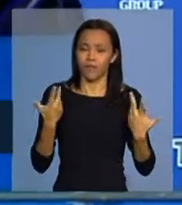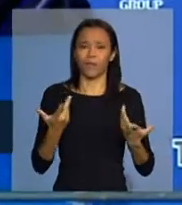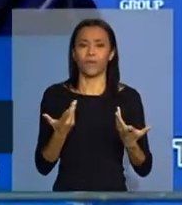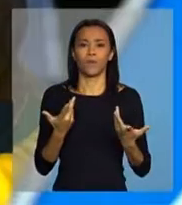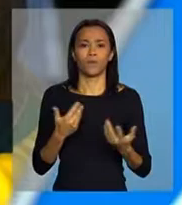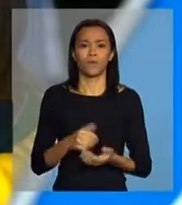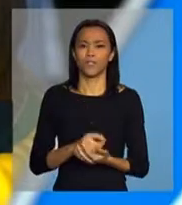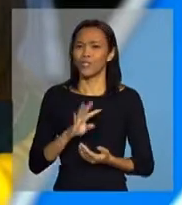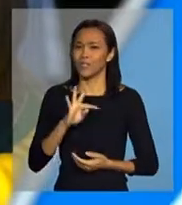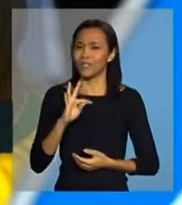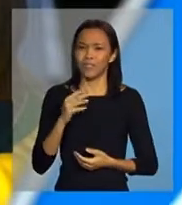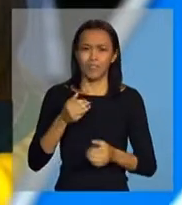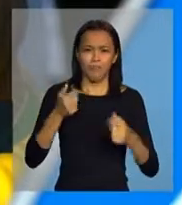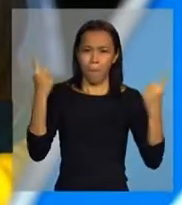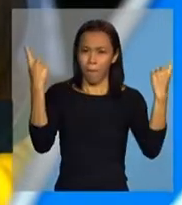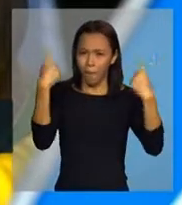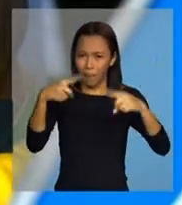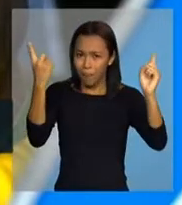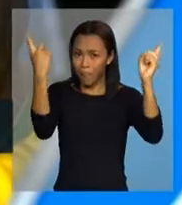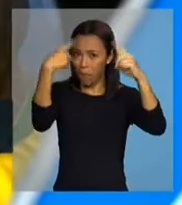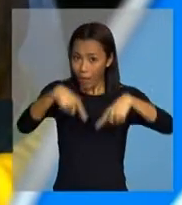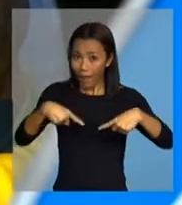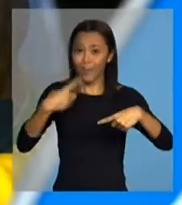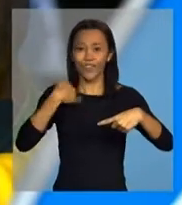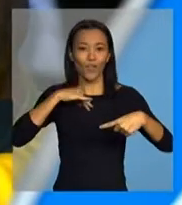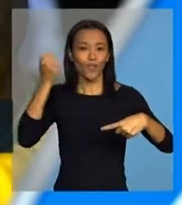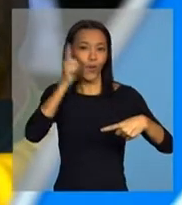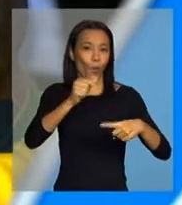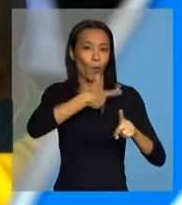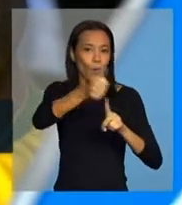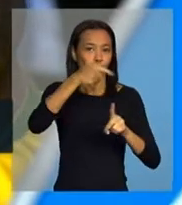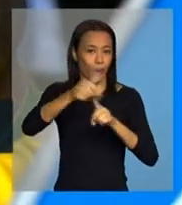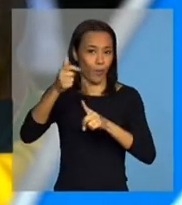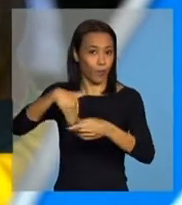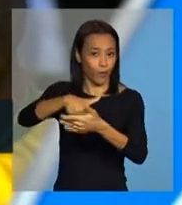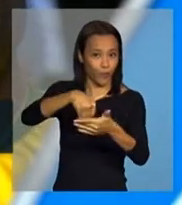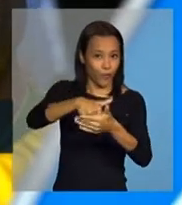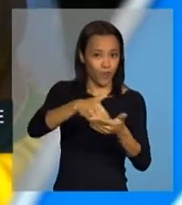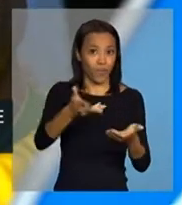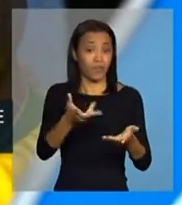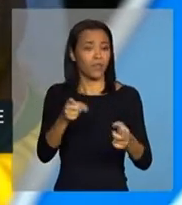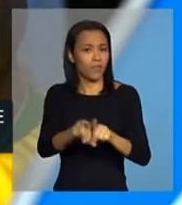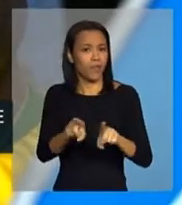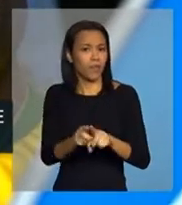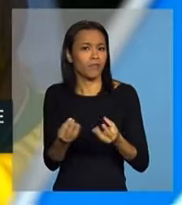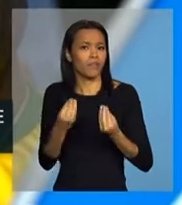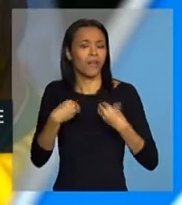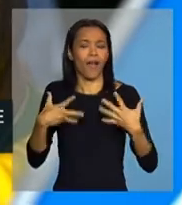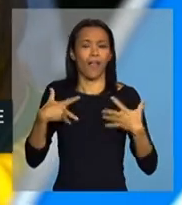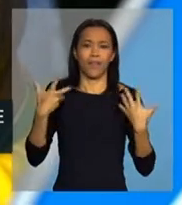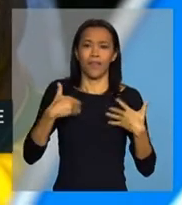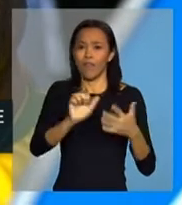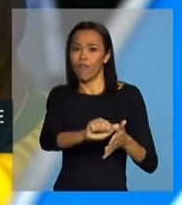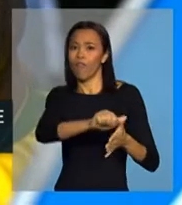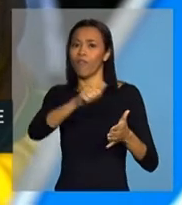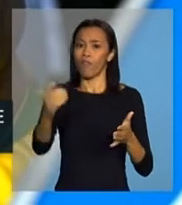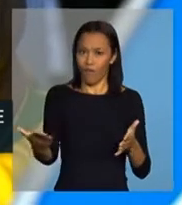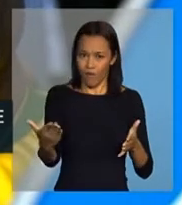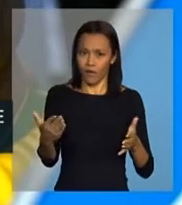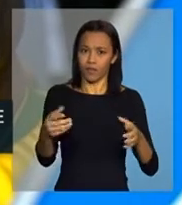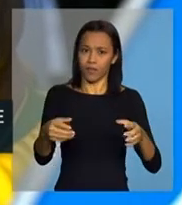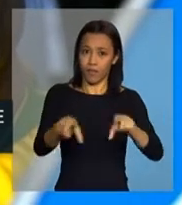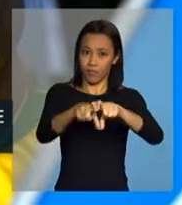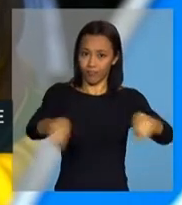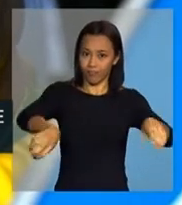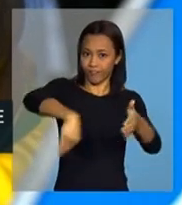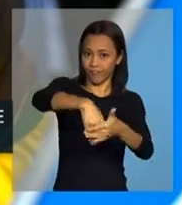em todos os campeonatos que ganhamos, que nos alegrou também fora dos campeonatos, que